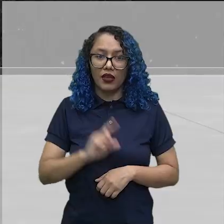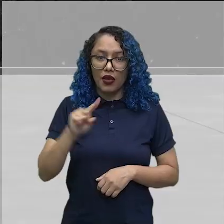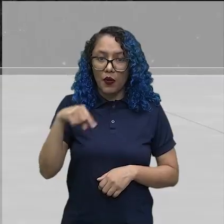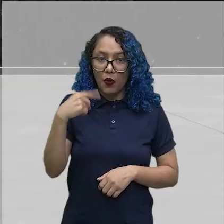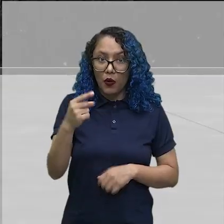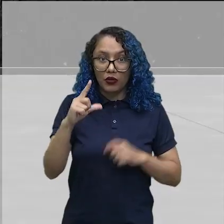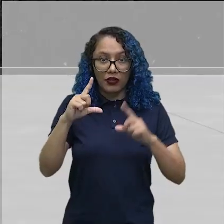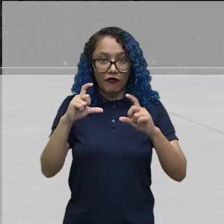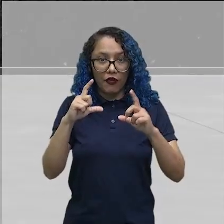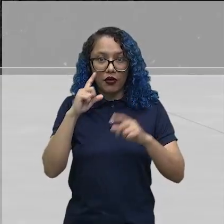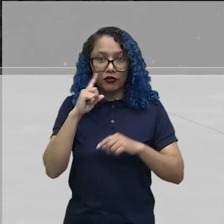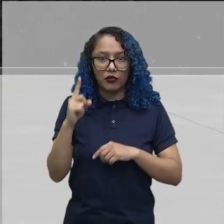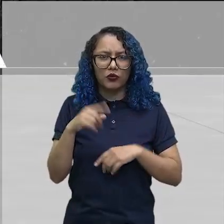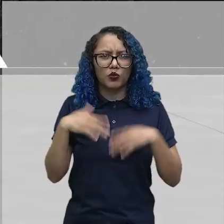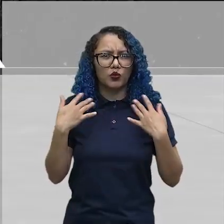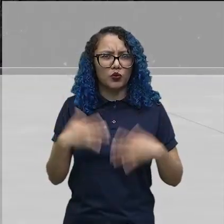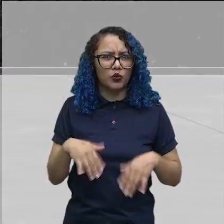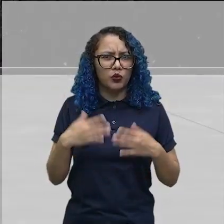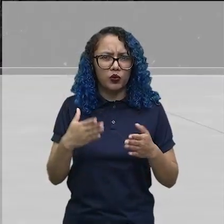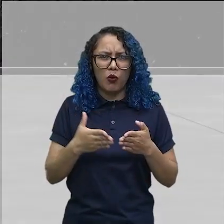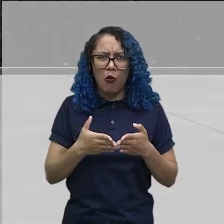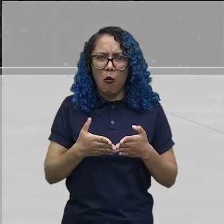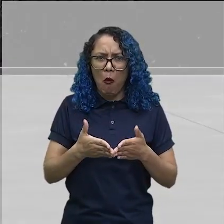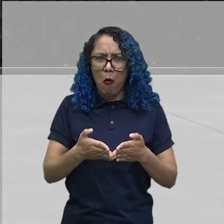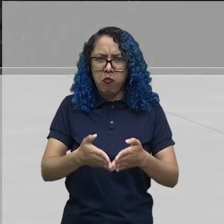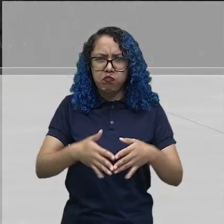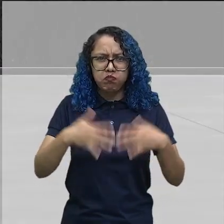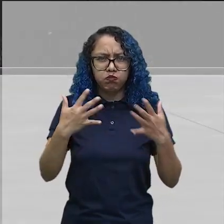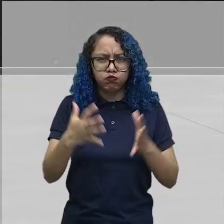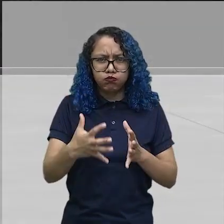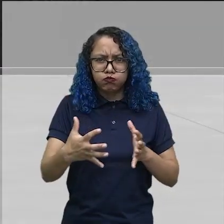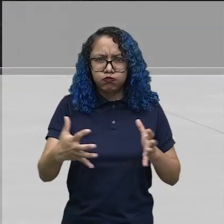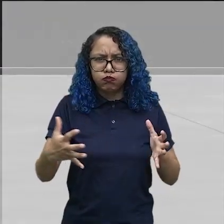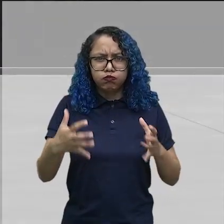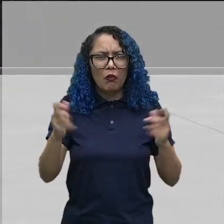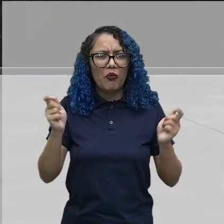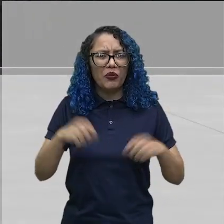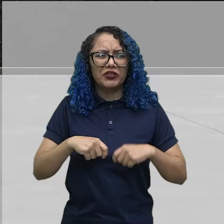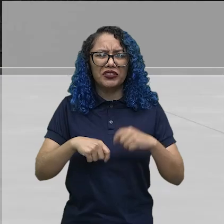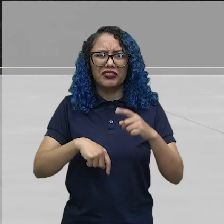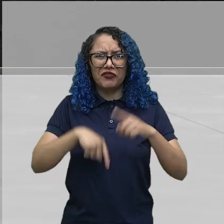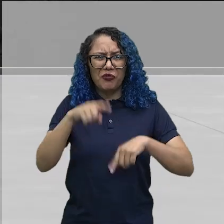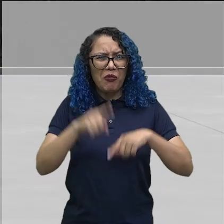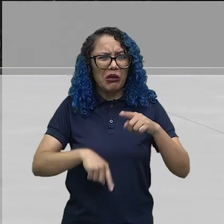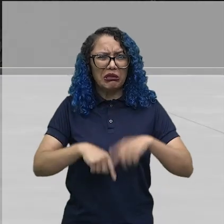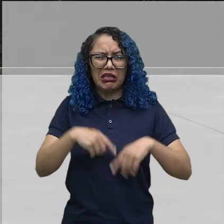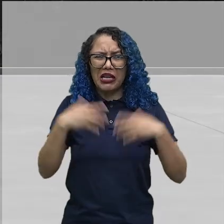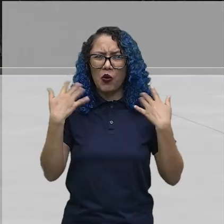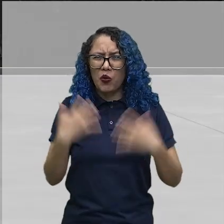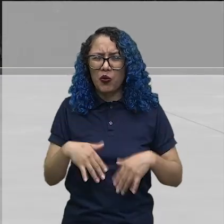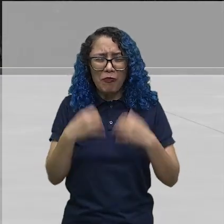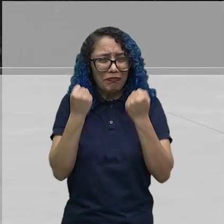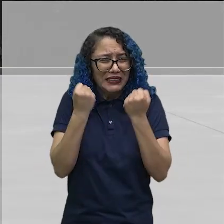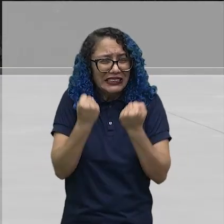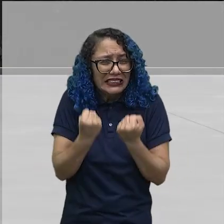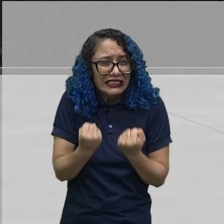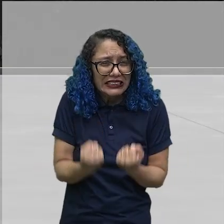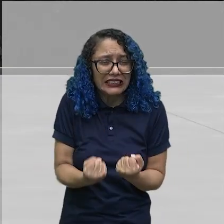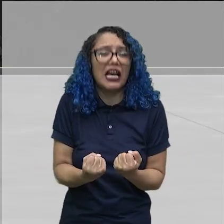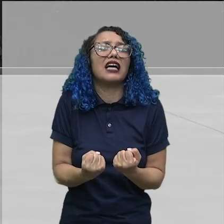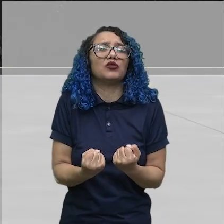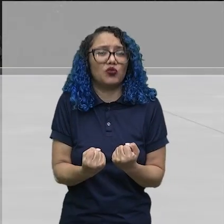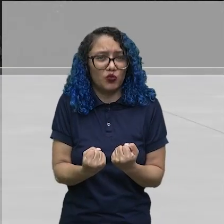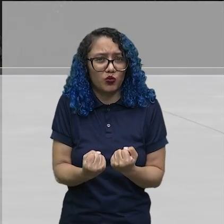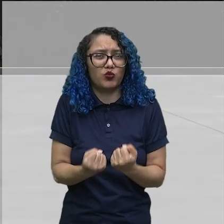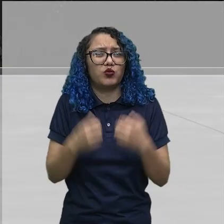próxima, depois dessa, são gigantescos, capazes ali de transportar milhares de toneladas, né, de carga de uma